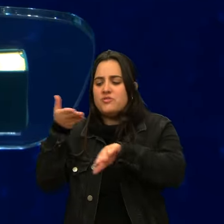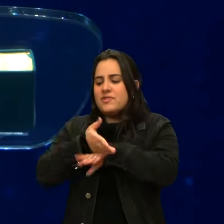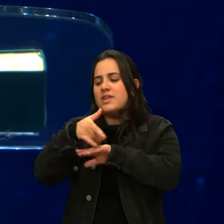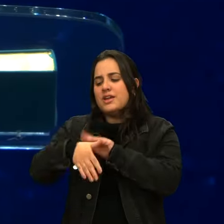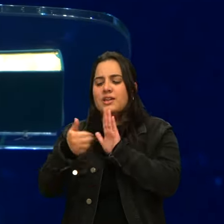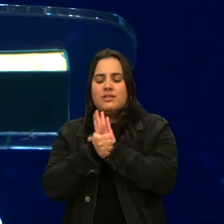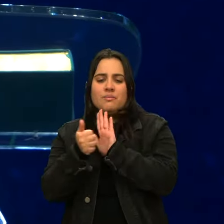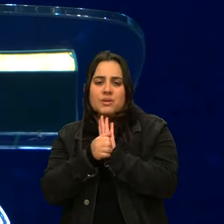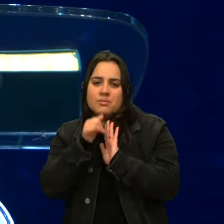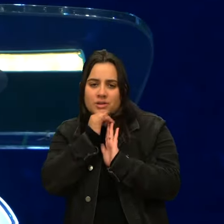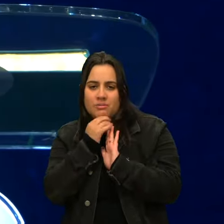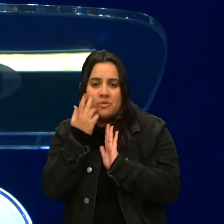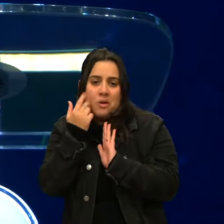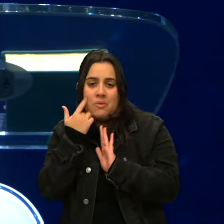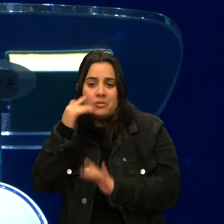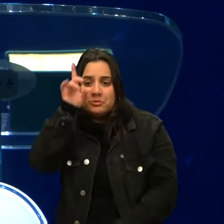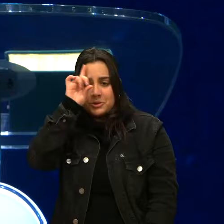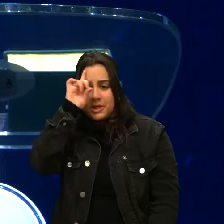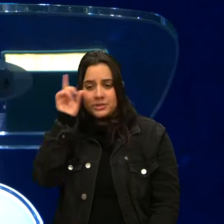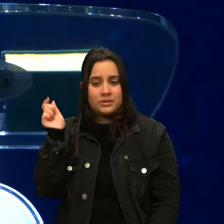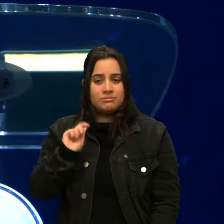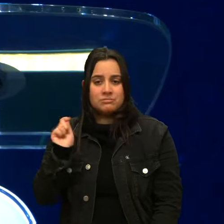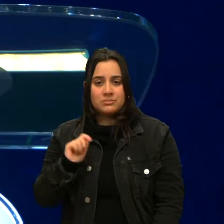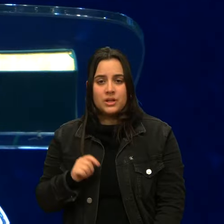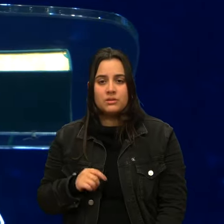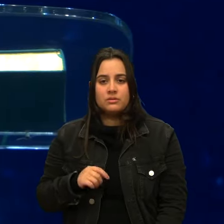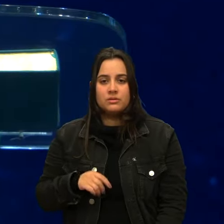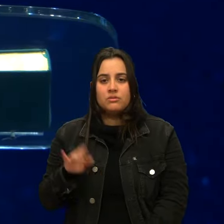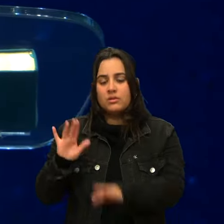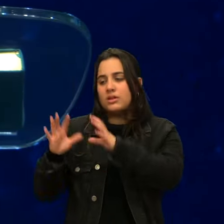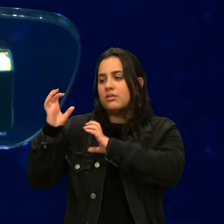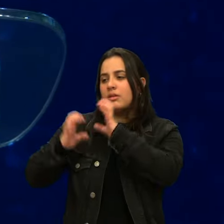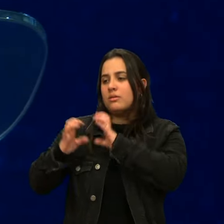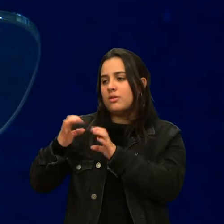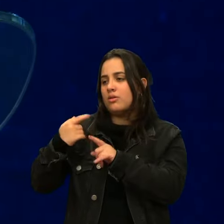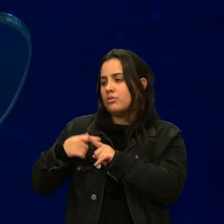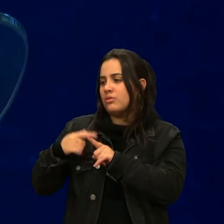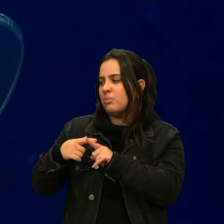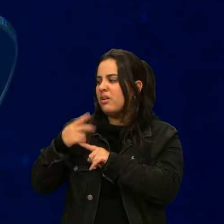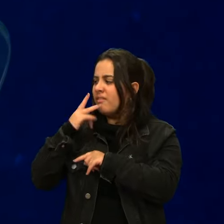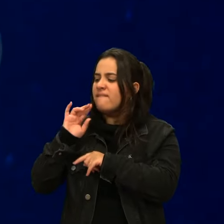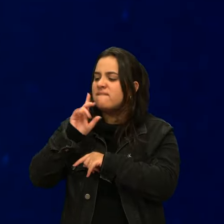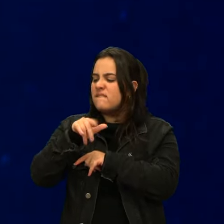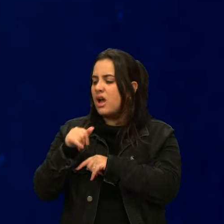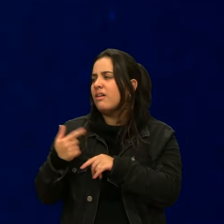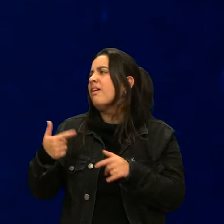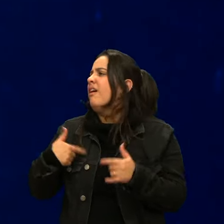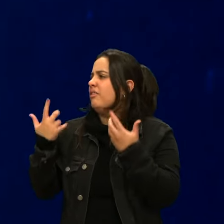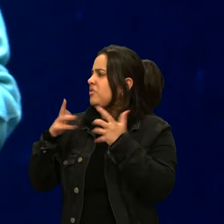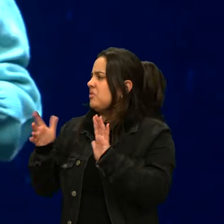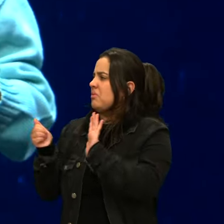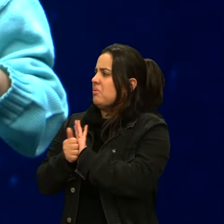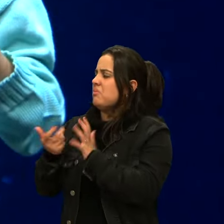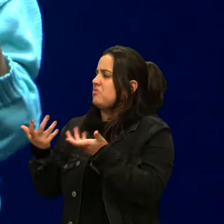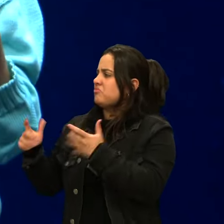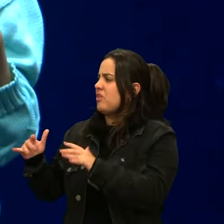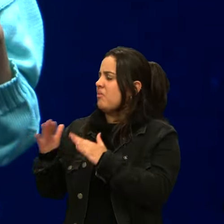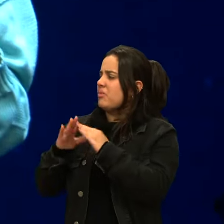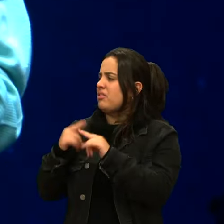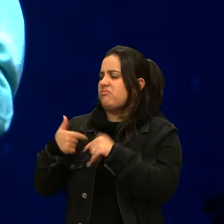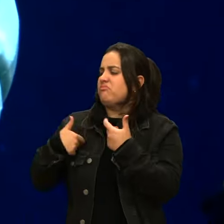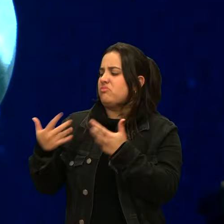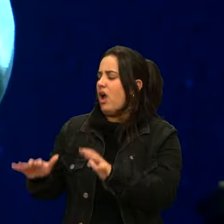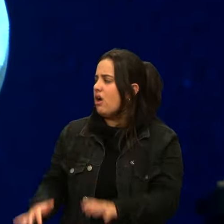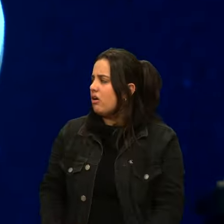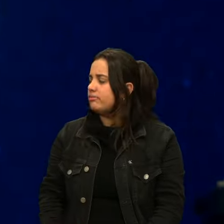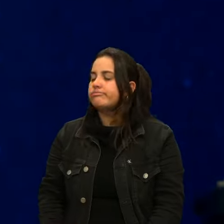a gente faz na nossa rotina. Talvez você até brigue quando teu pai fala para você vir na igreja. Fala, ah, eu não estou afim de ir na igreja hoje. Mas